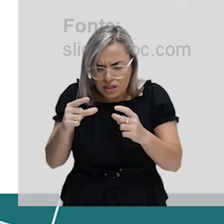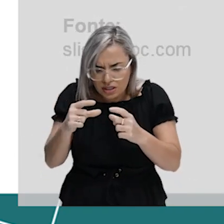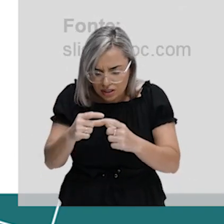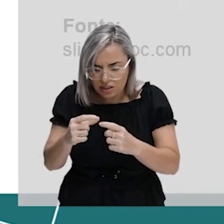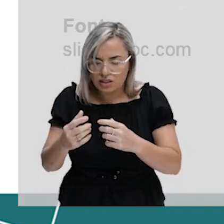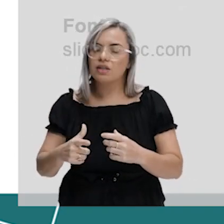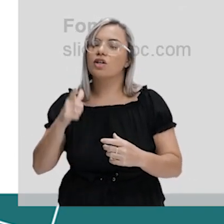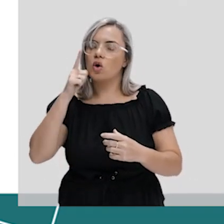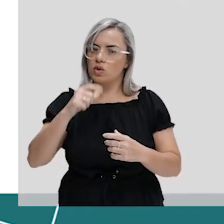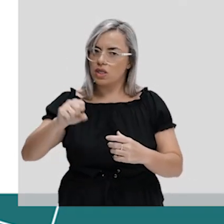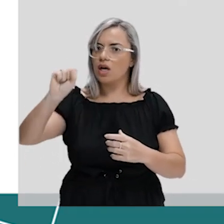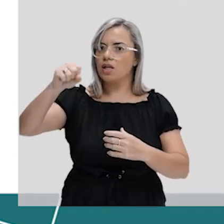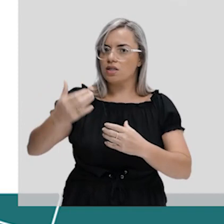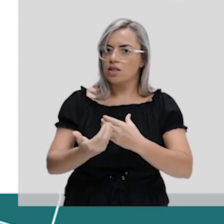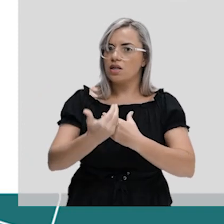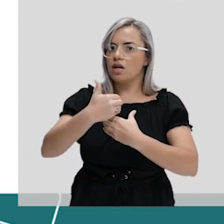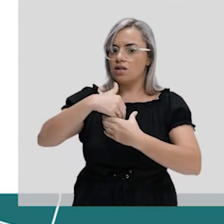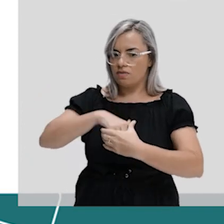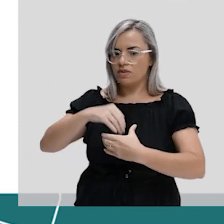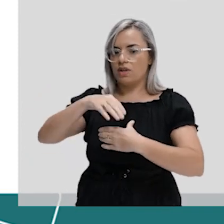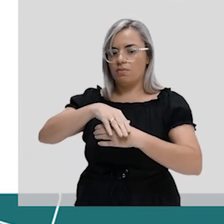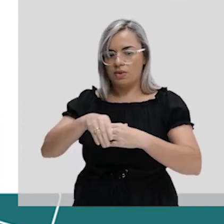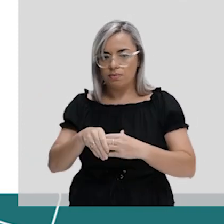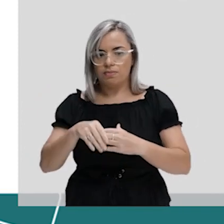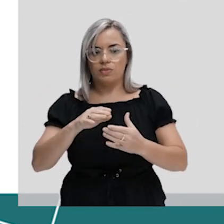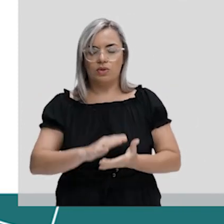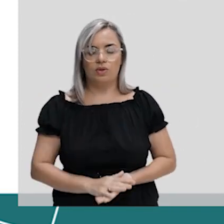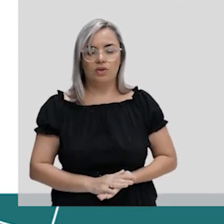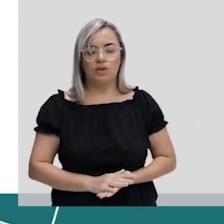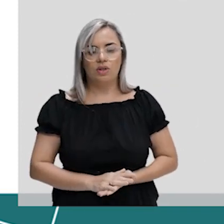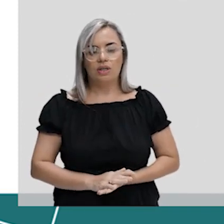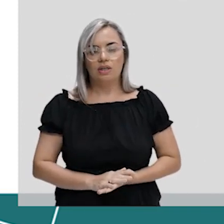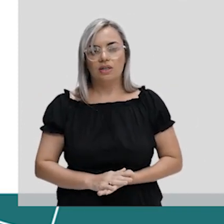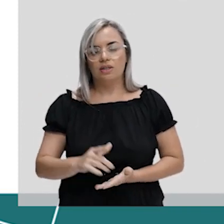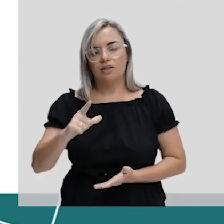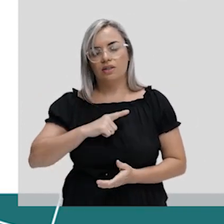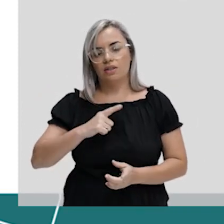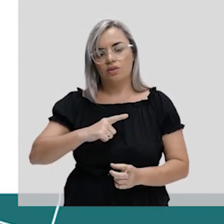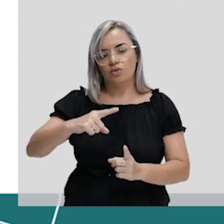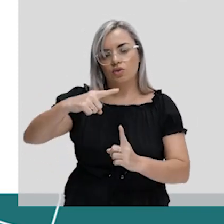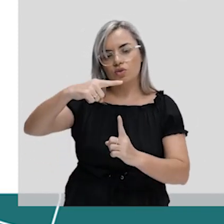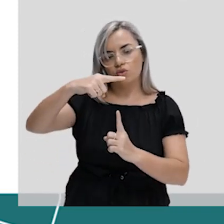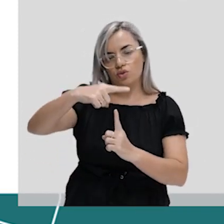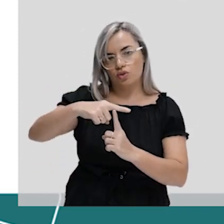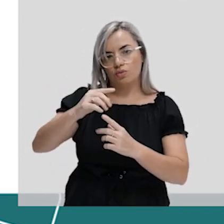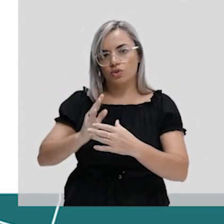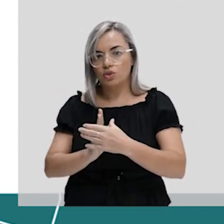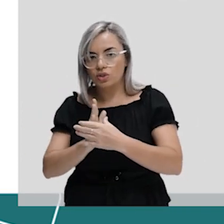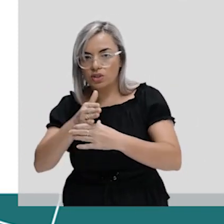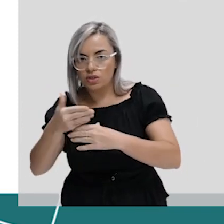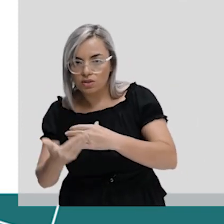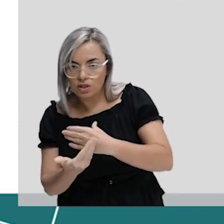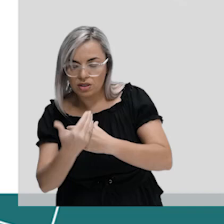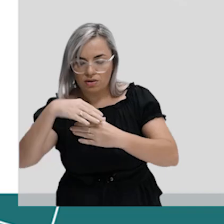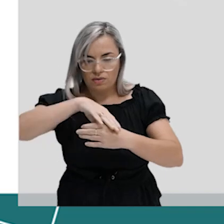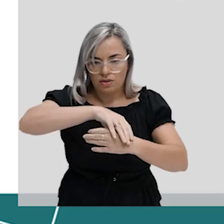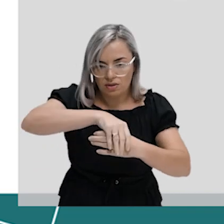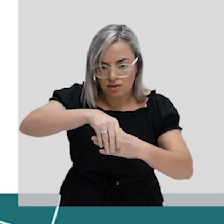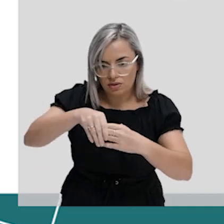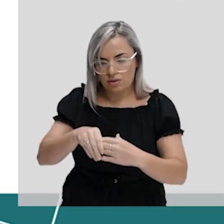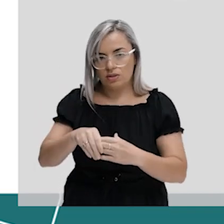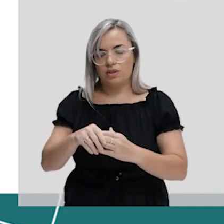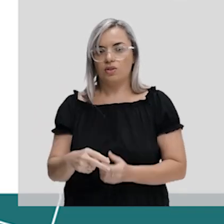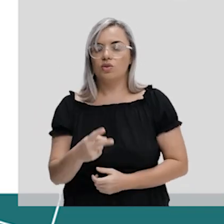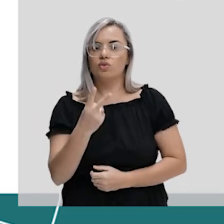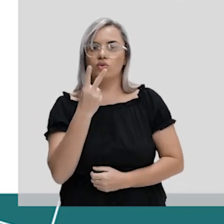Tá? Então, existem os tipos de transportes através da membrana, que nós vamos agora estudar. Existem